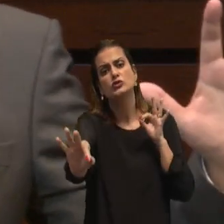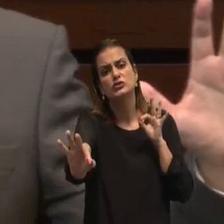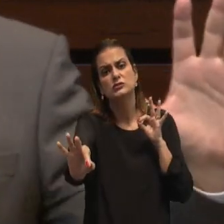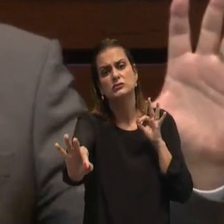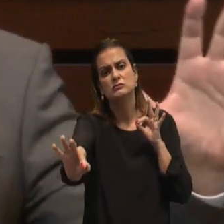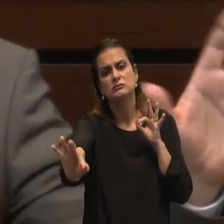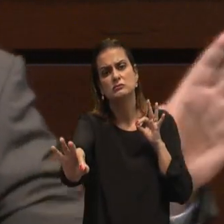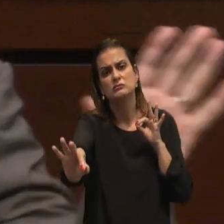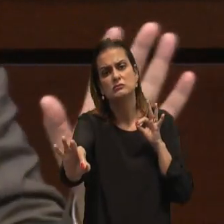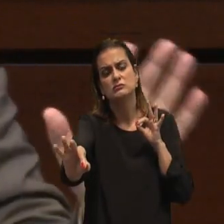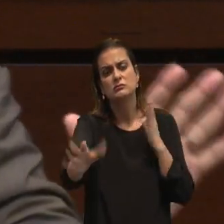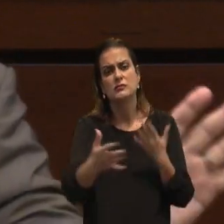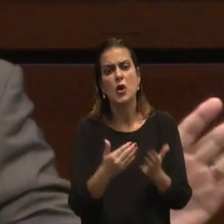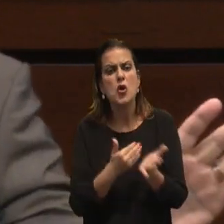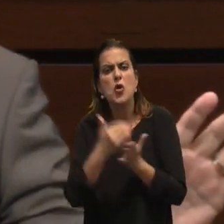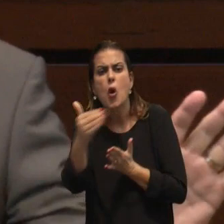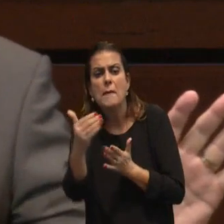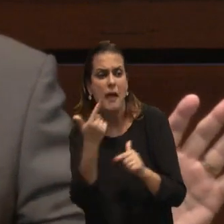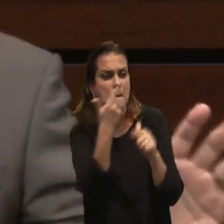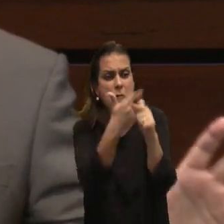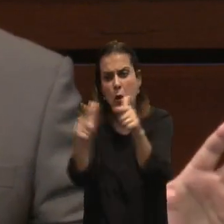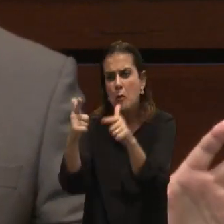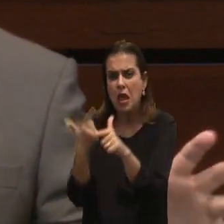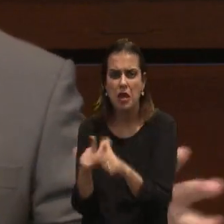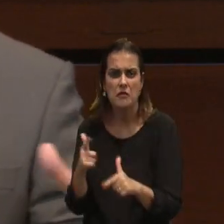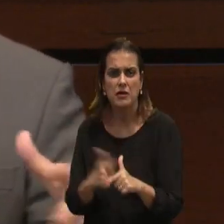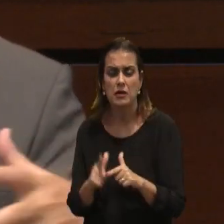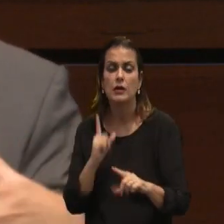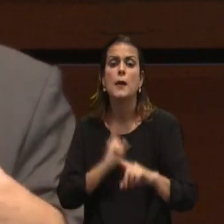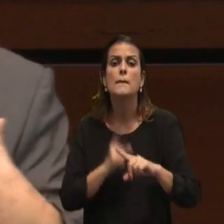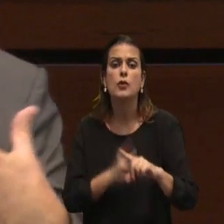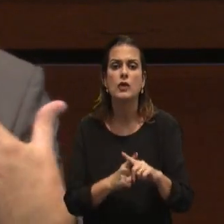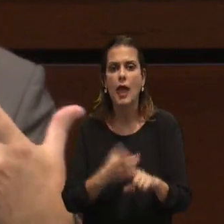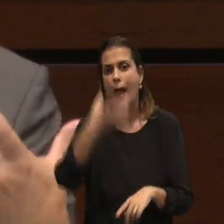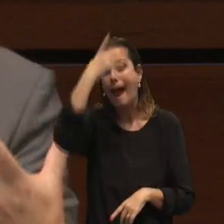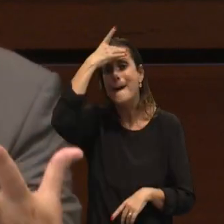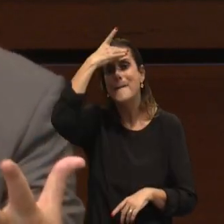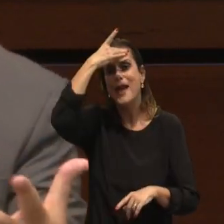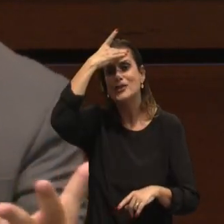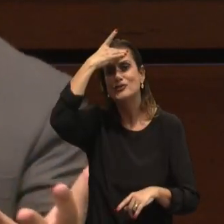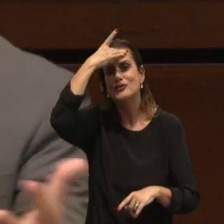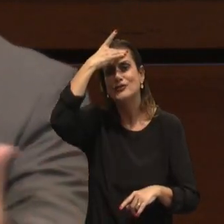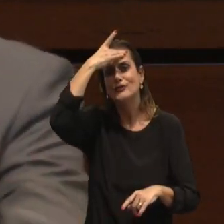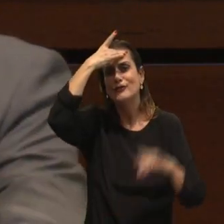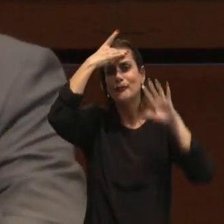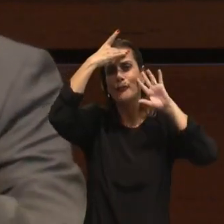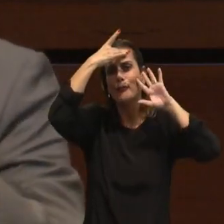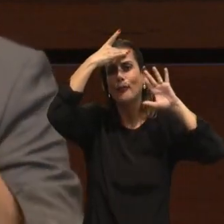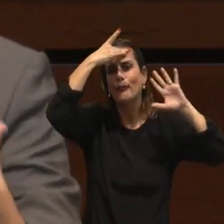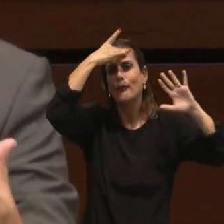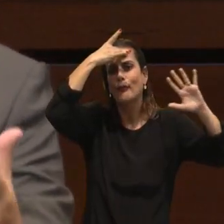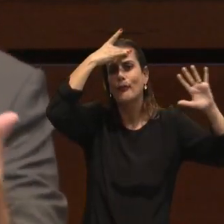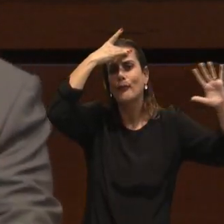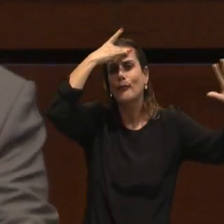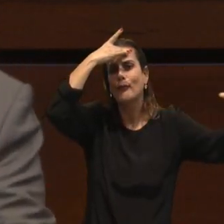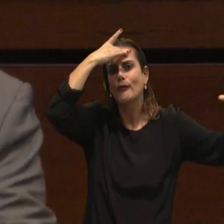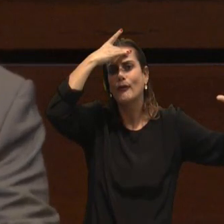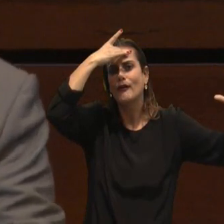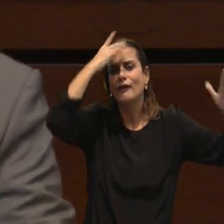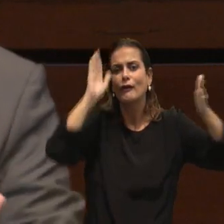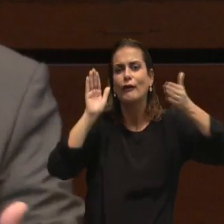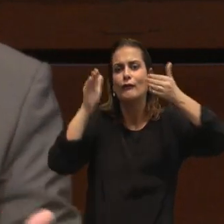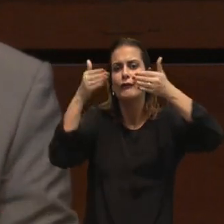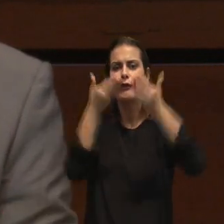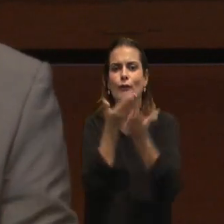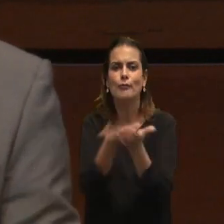situação fora, então nós começamos a ver problemas. Por quê? Porque a minha mente, ela começa a vagar por outras coisas e nós vamos